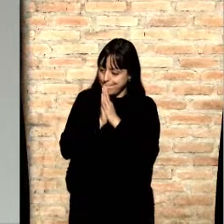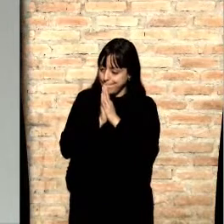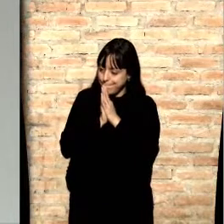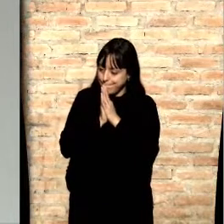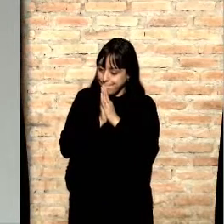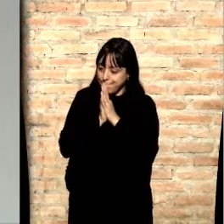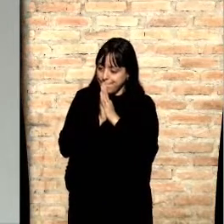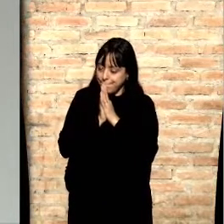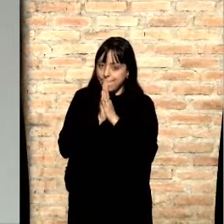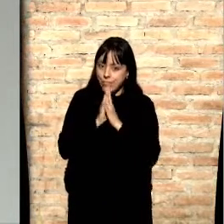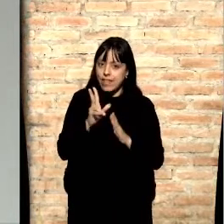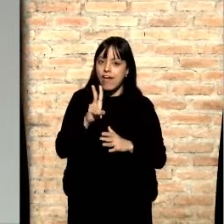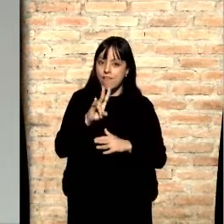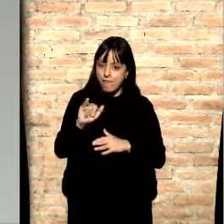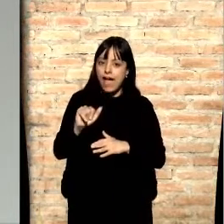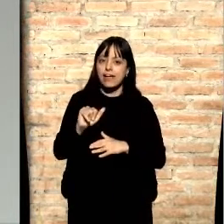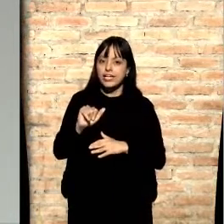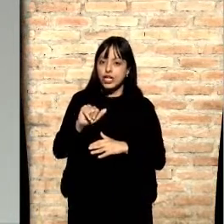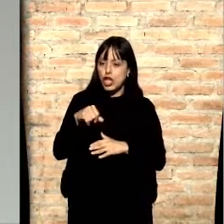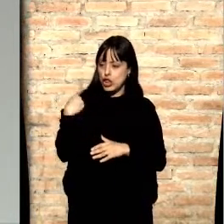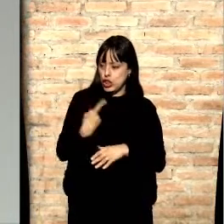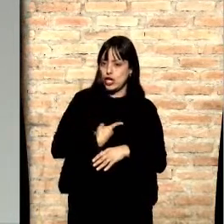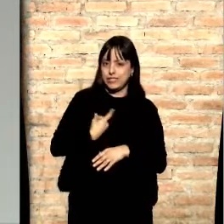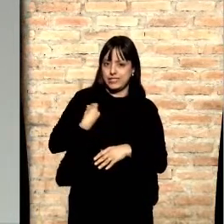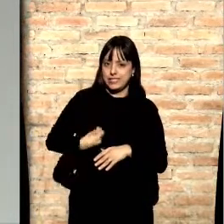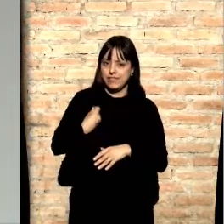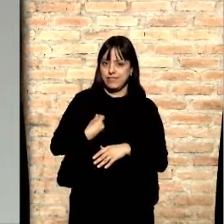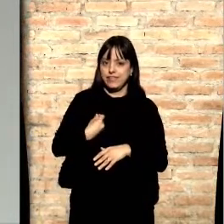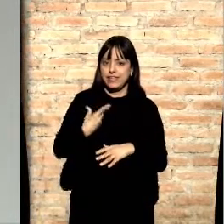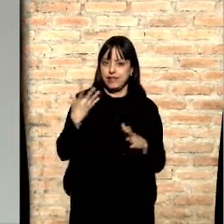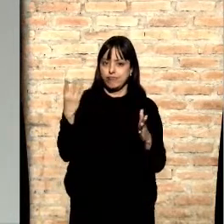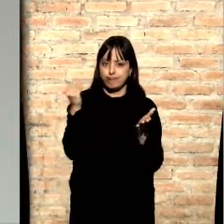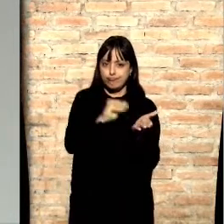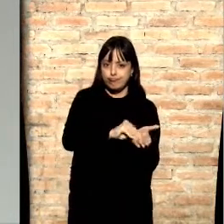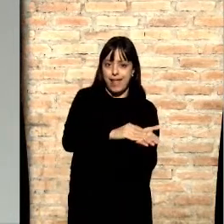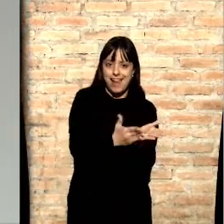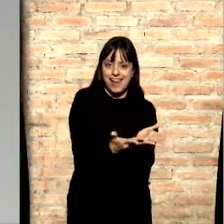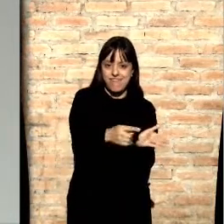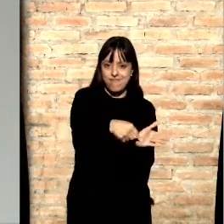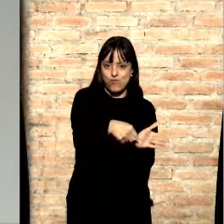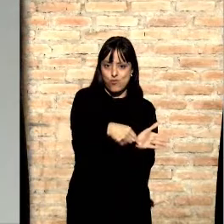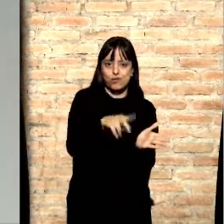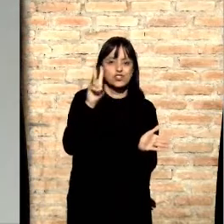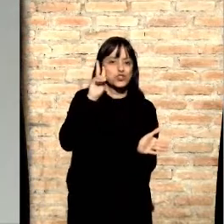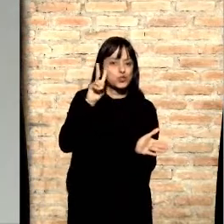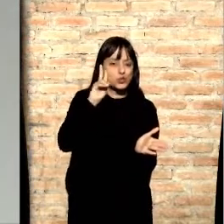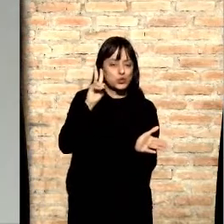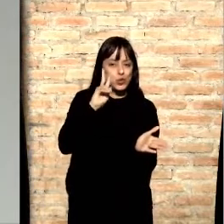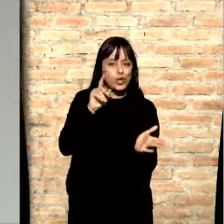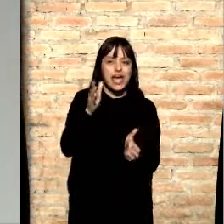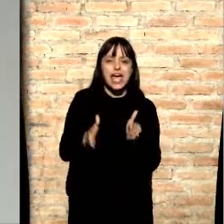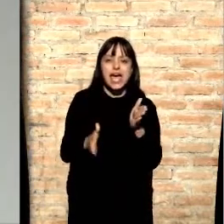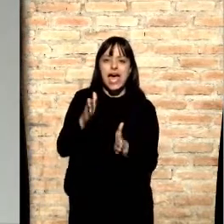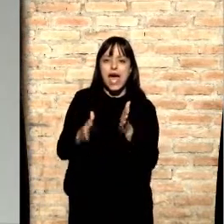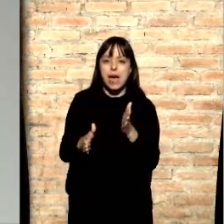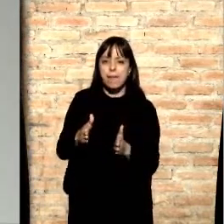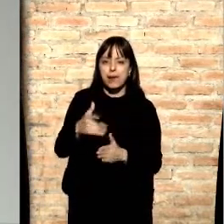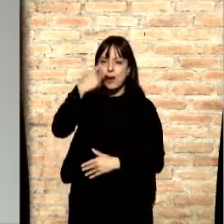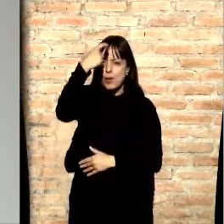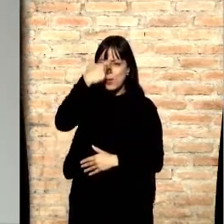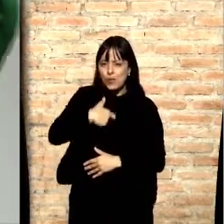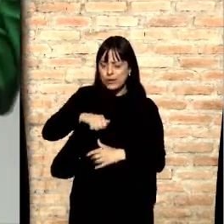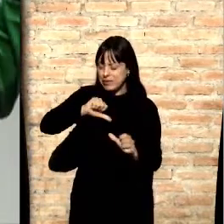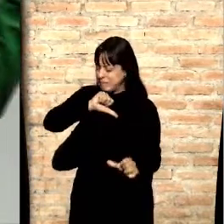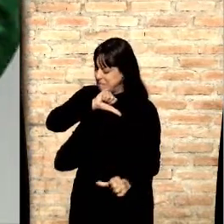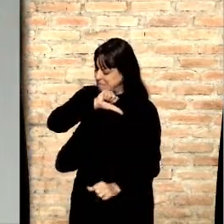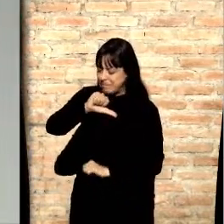já vai ficar nos livros da história como a época que dessa mudança brutal de comportamento